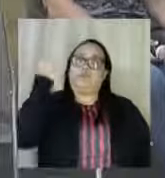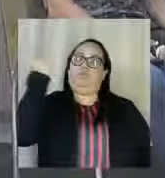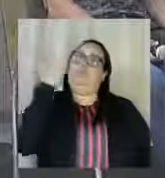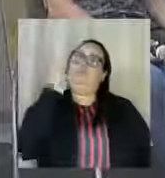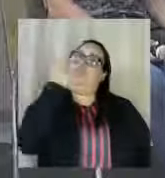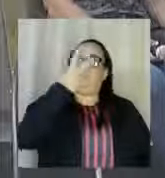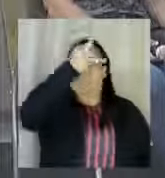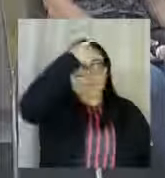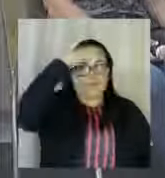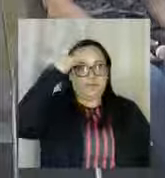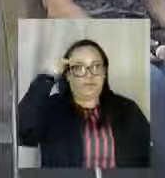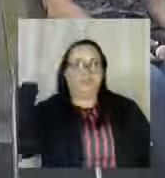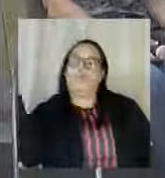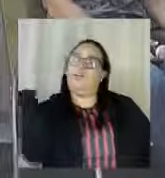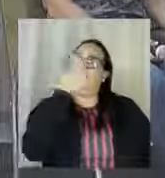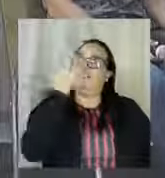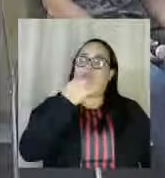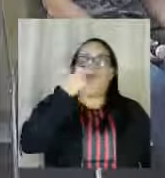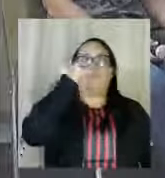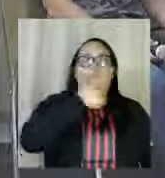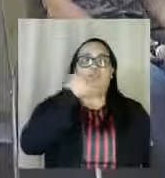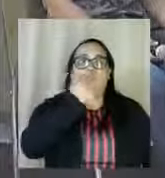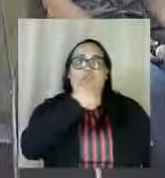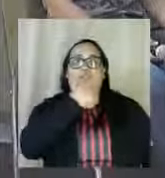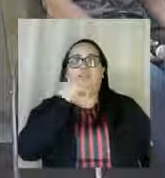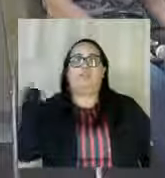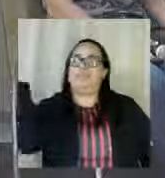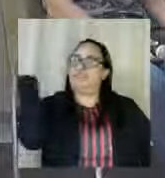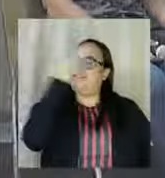três princesas, mulheres belíssimas,